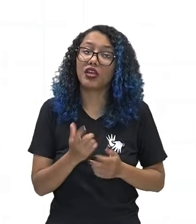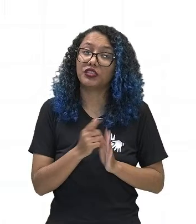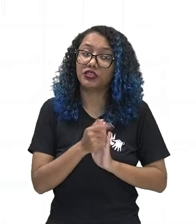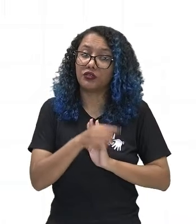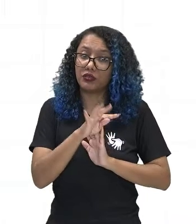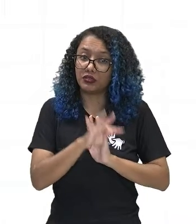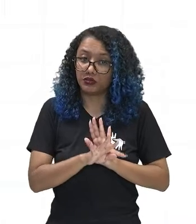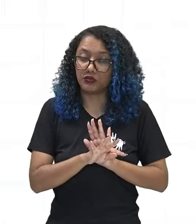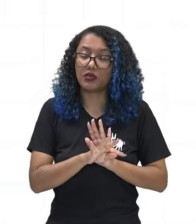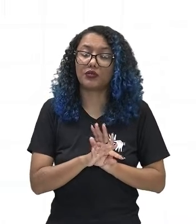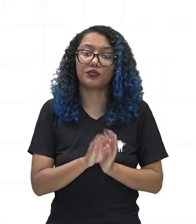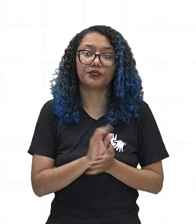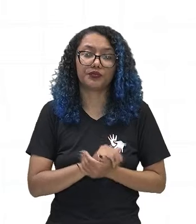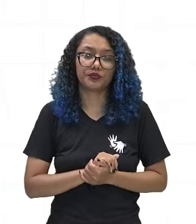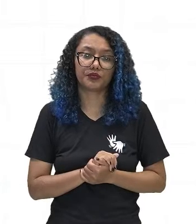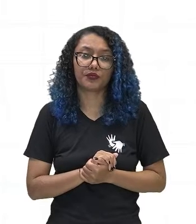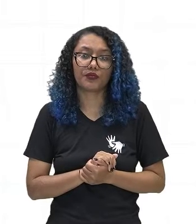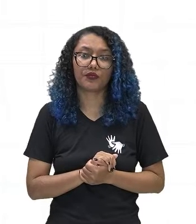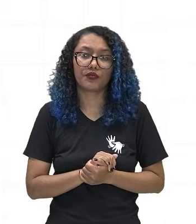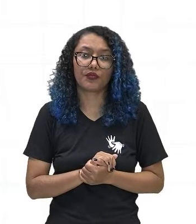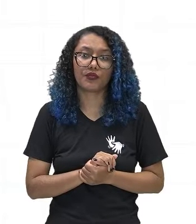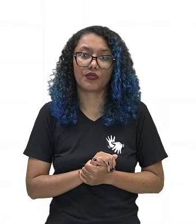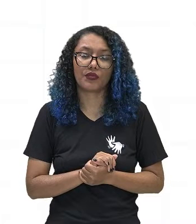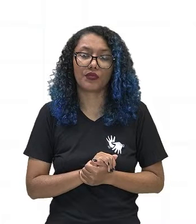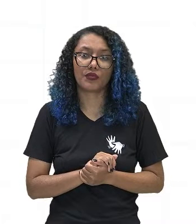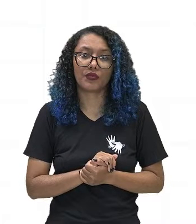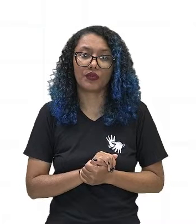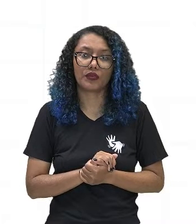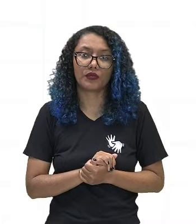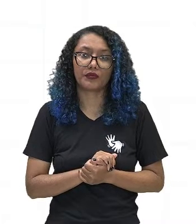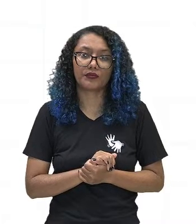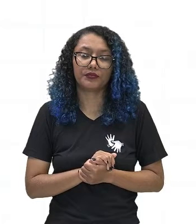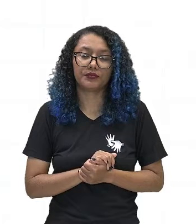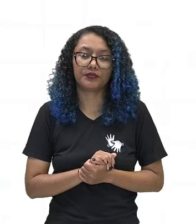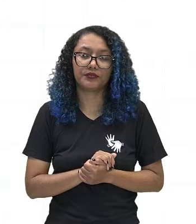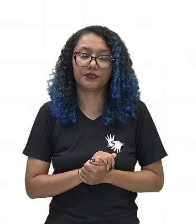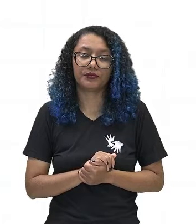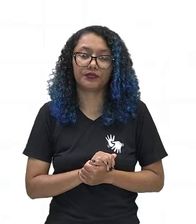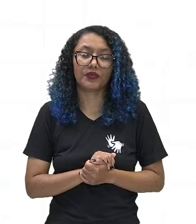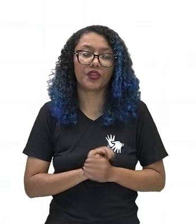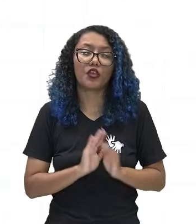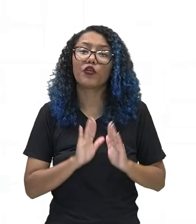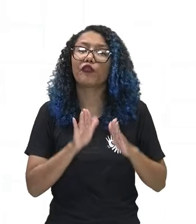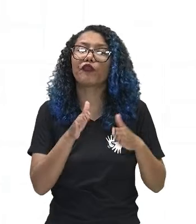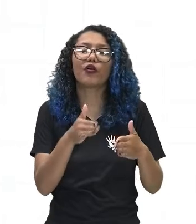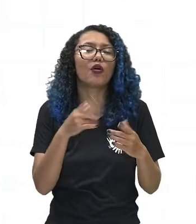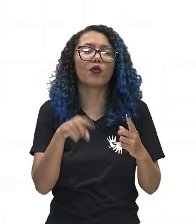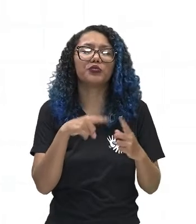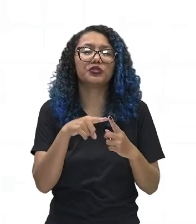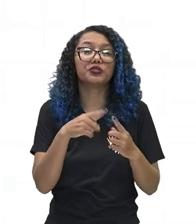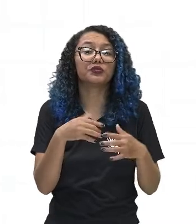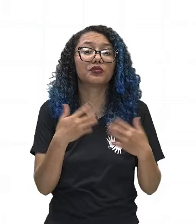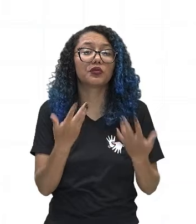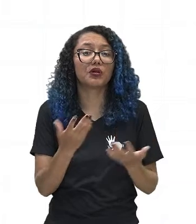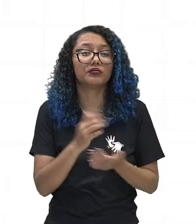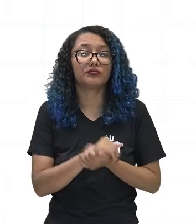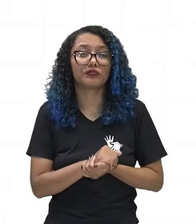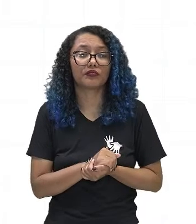E ela compreende ações que têm como objetivo, que visam